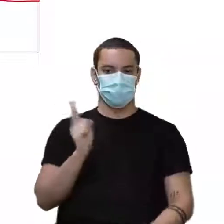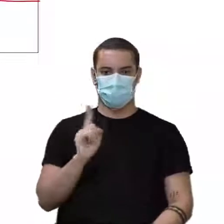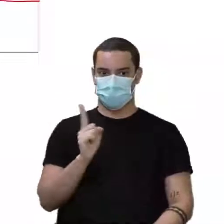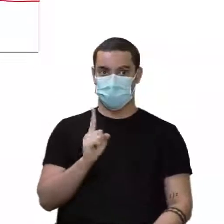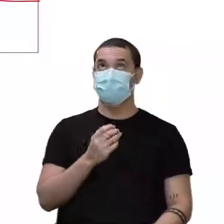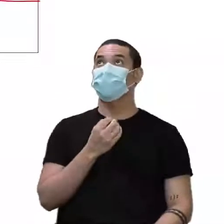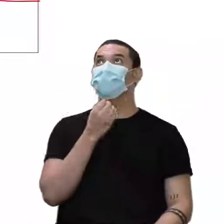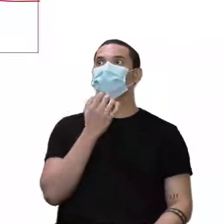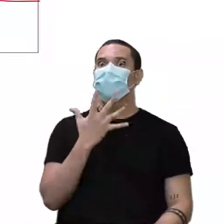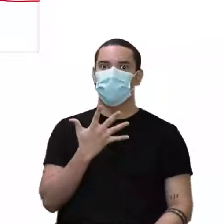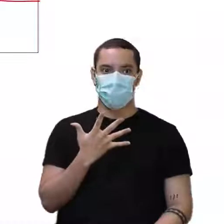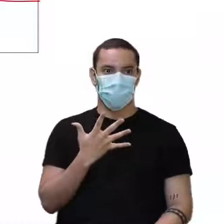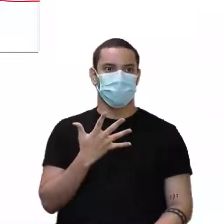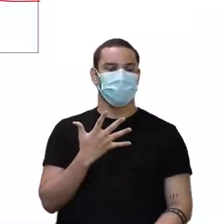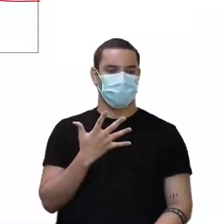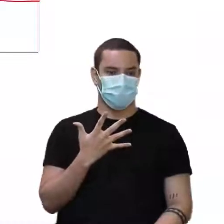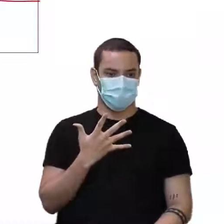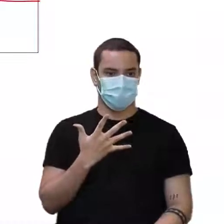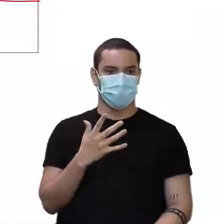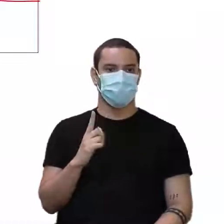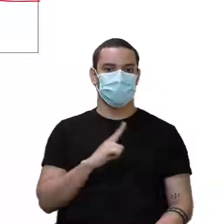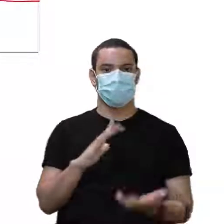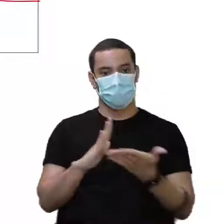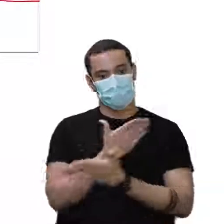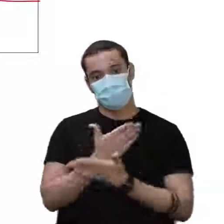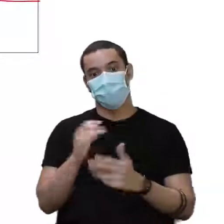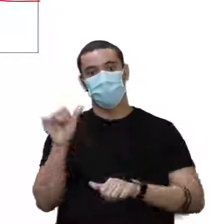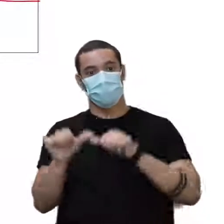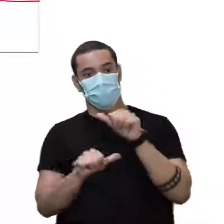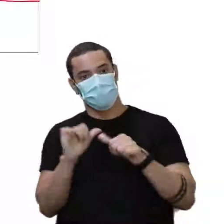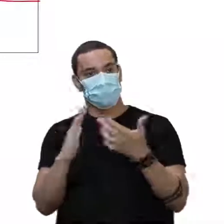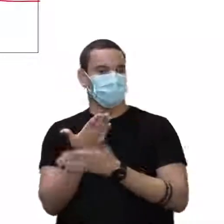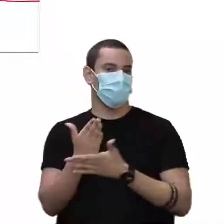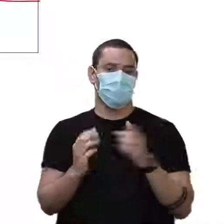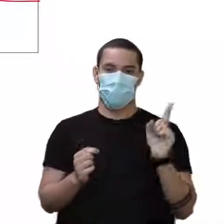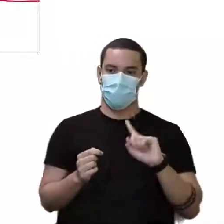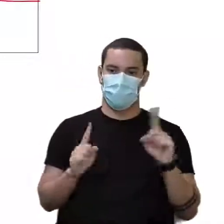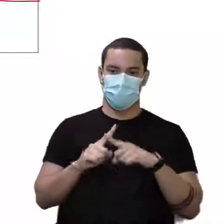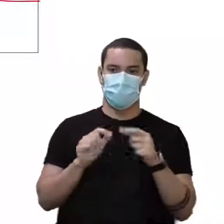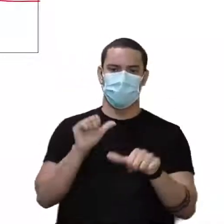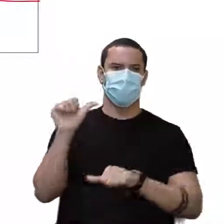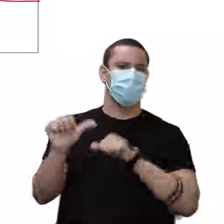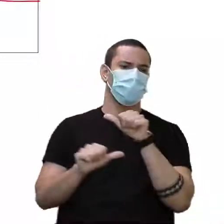ainda bem, tá? Uns que mudam, os que não mudam, mas muda